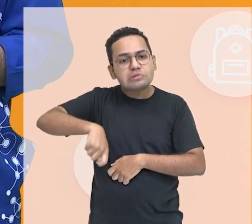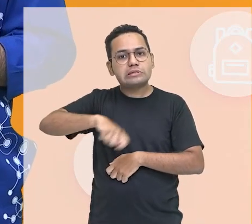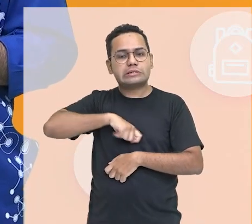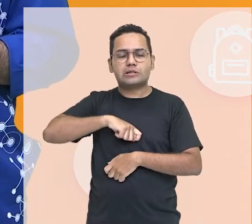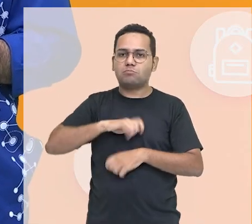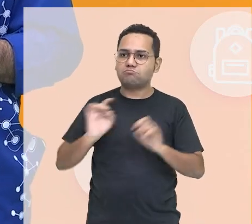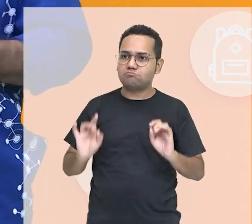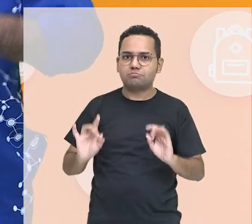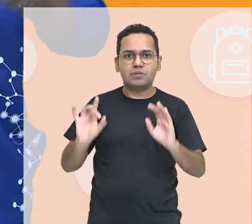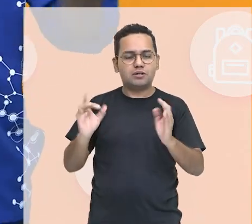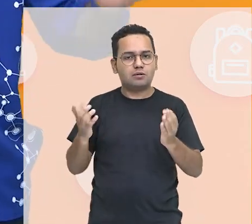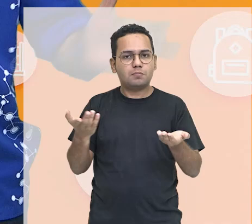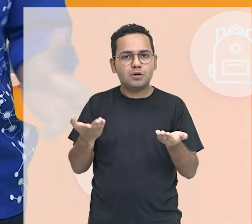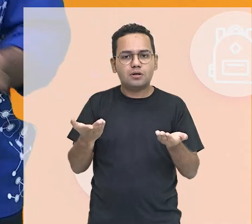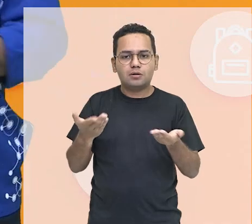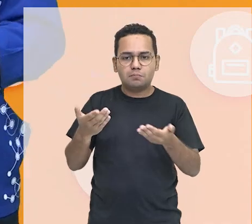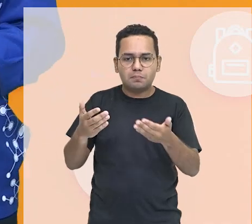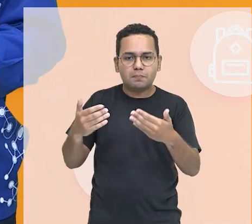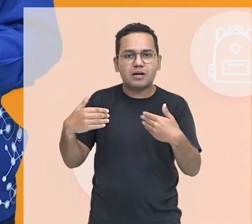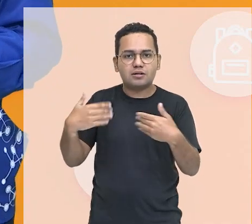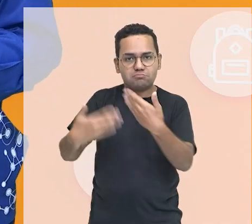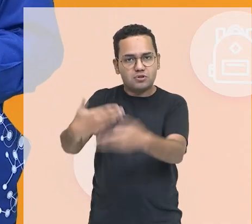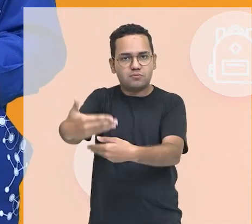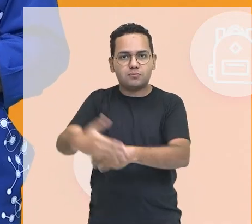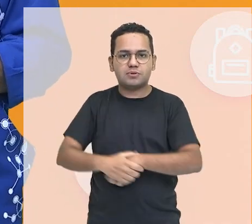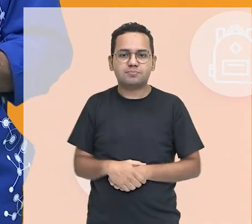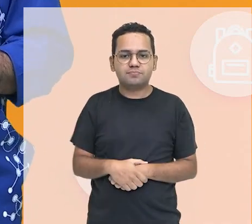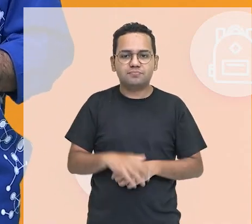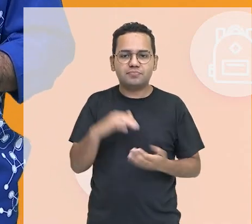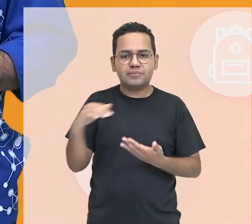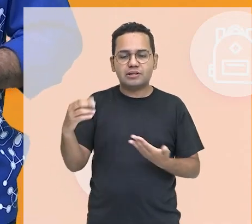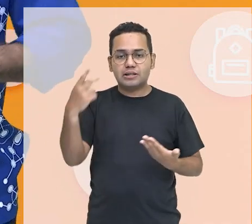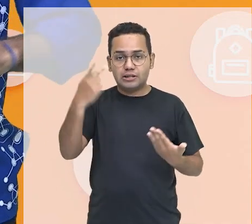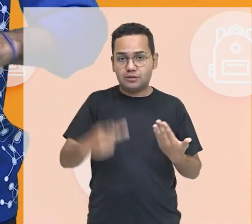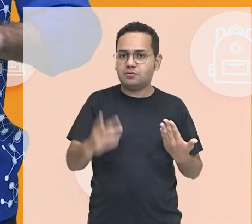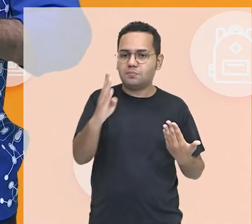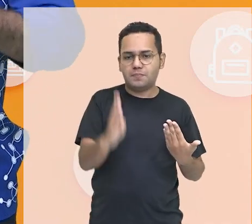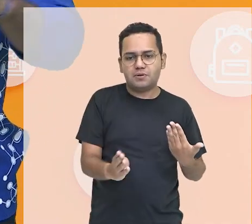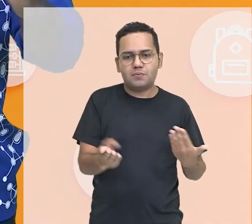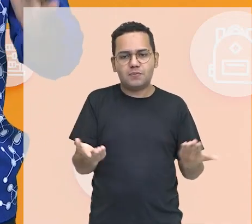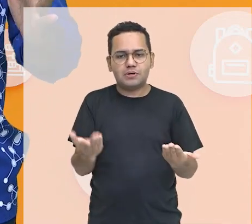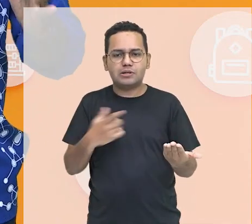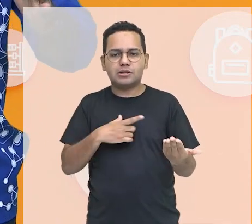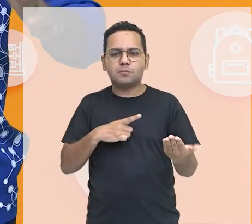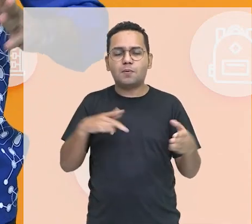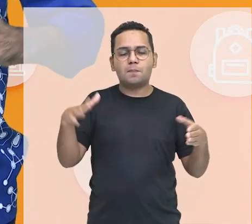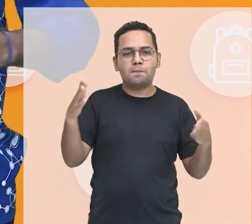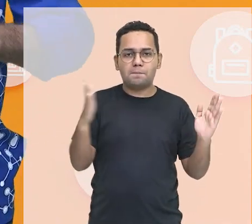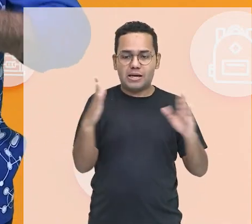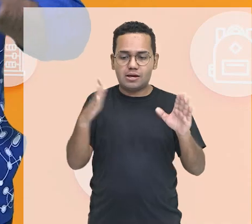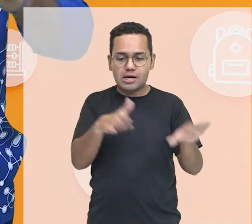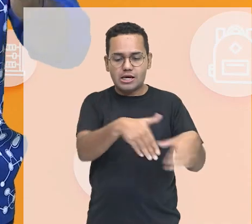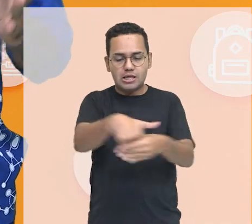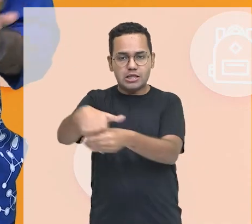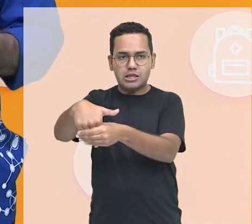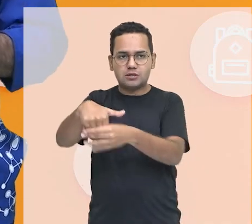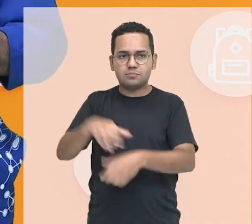de exercer a política. E nós estamos vivendo isso, né, no Brasil hoje, nós estamos aí no período eleitoral, né, que as pessoas